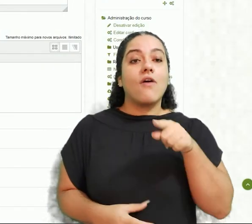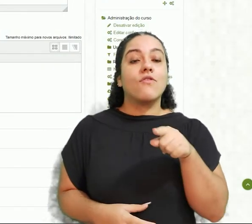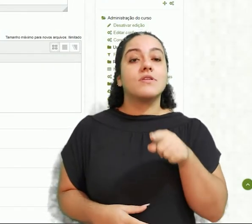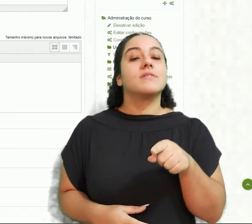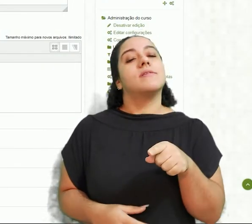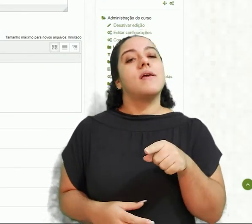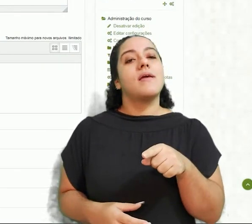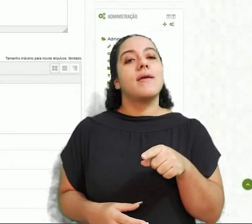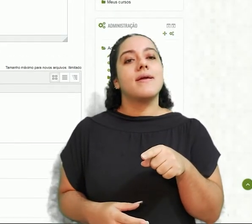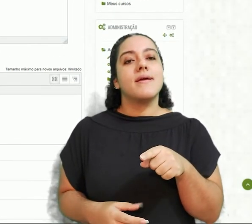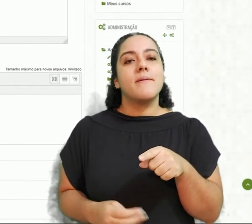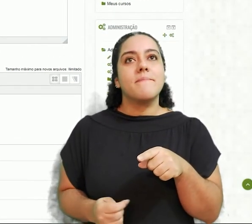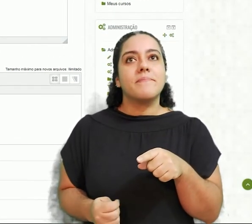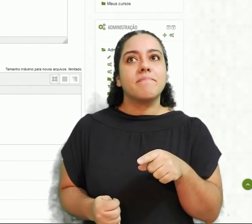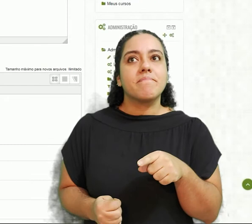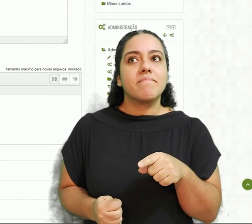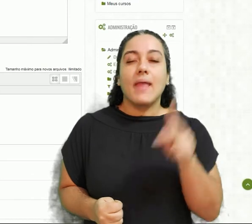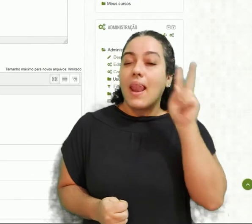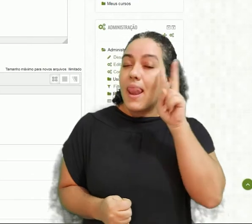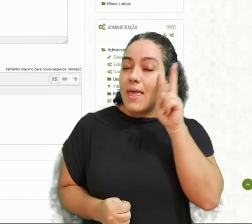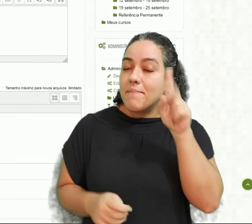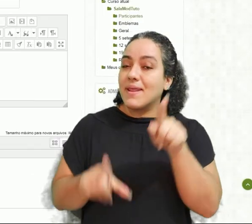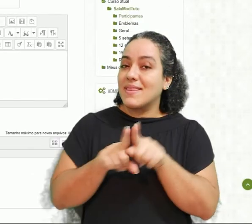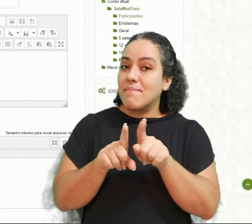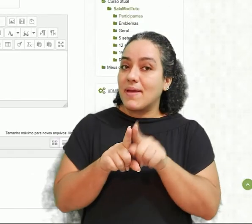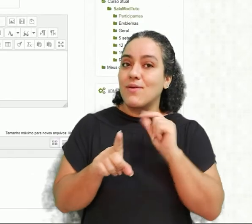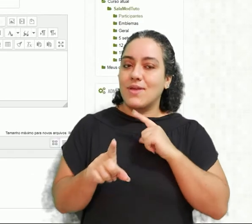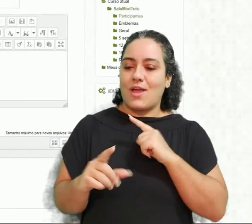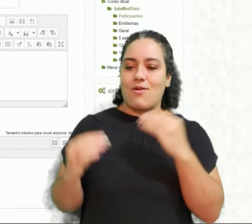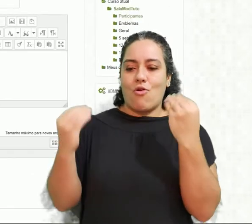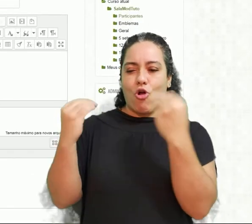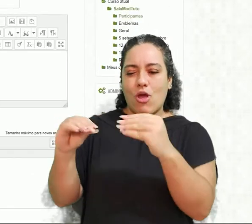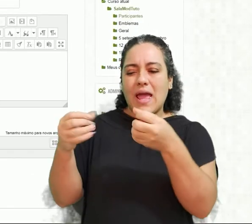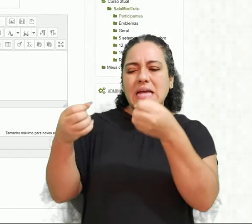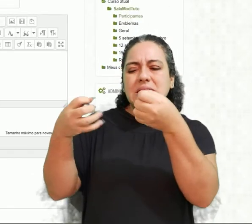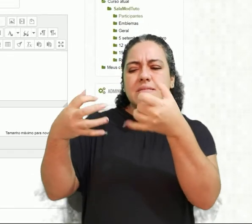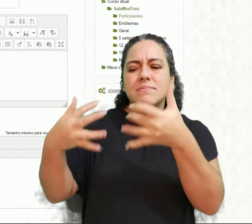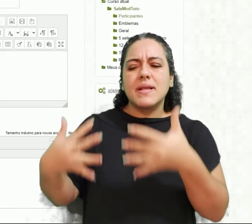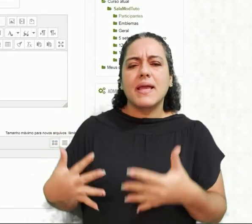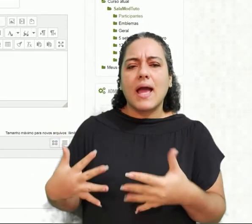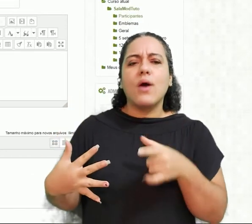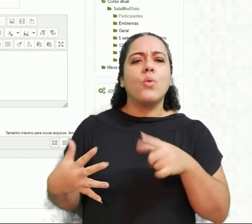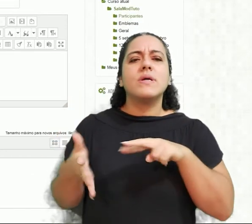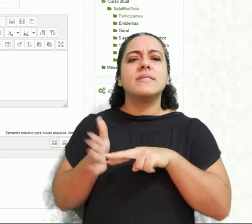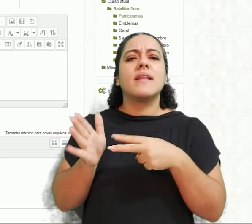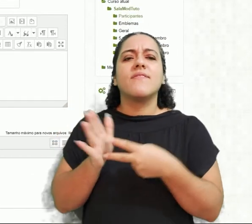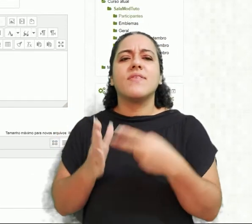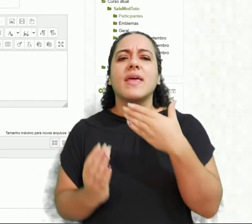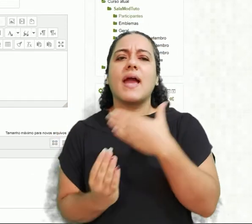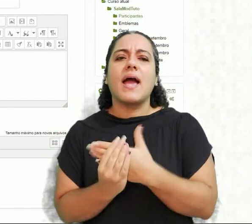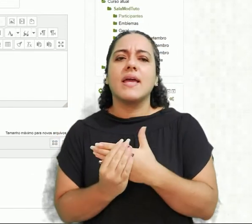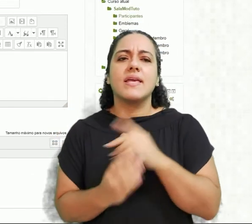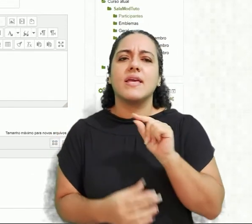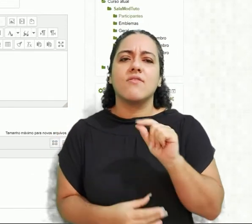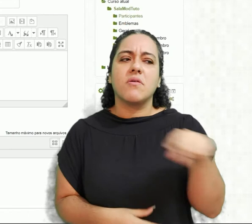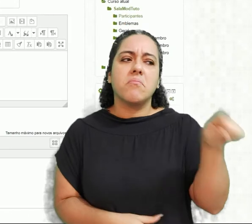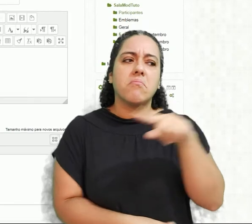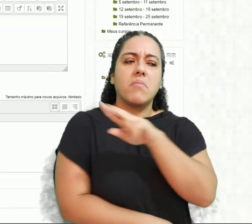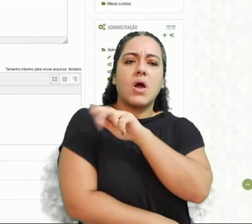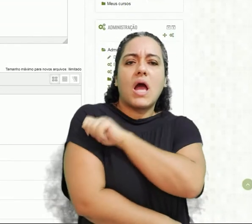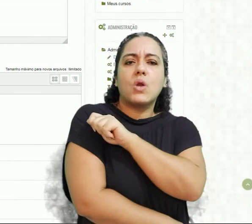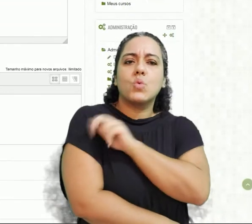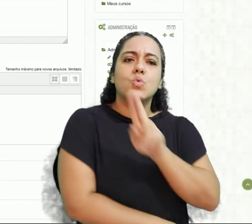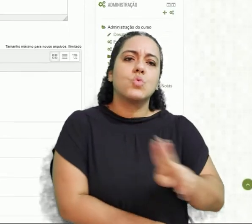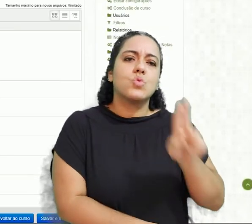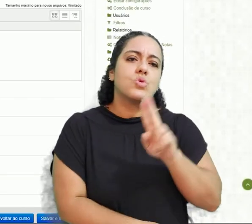e você e lembre-se também de colocar uma descrição do que aquele arquivo né Para que que